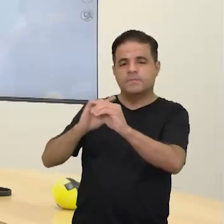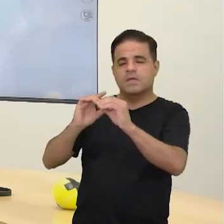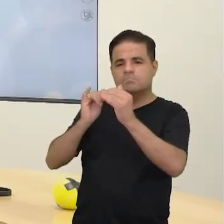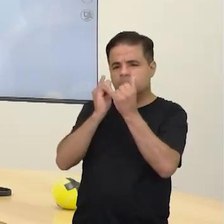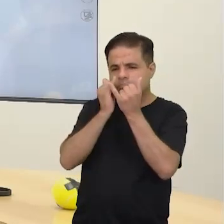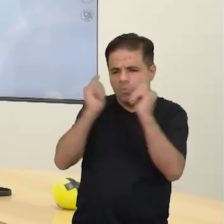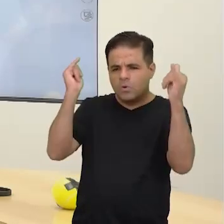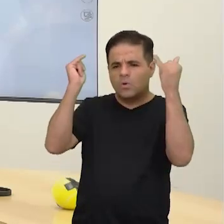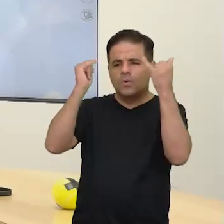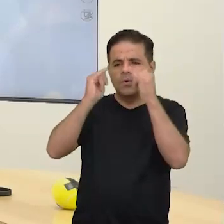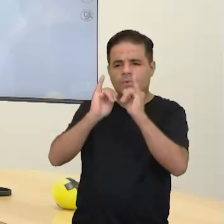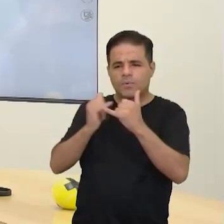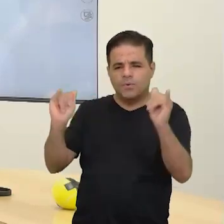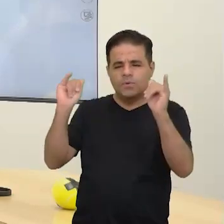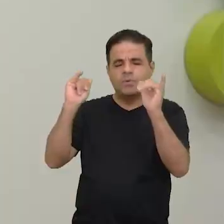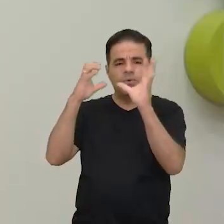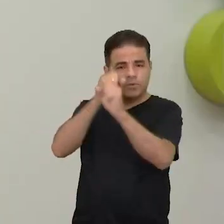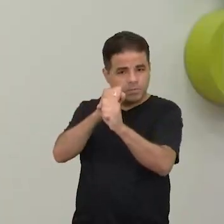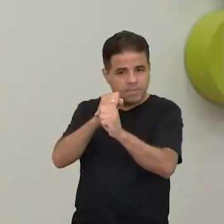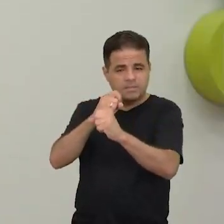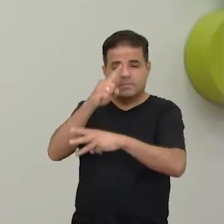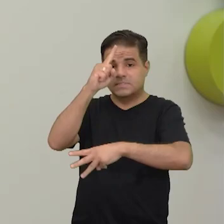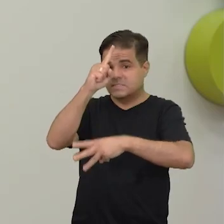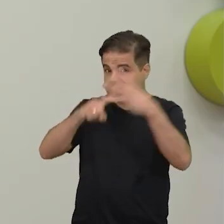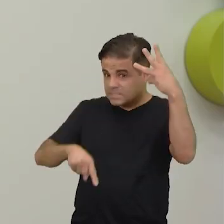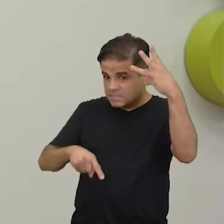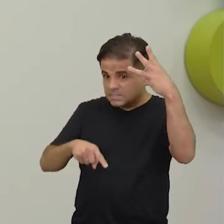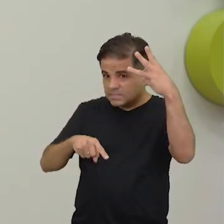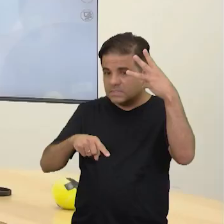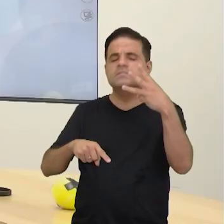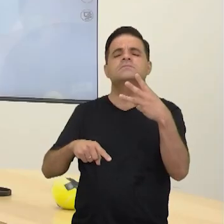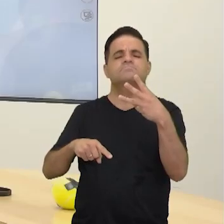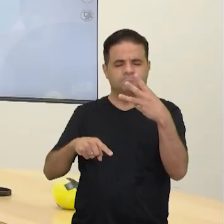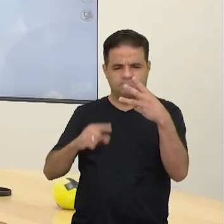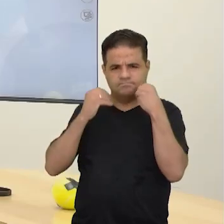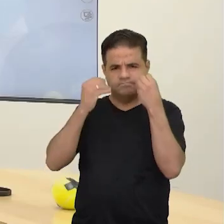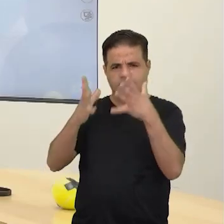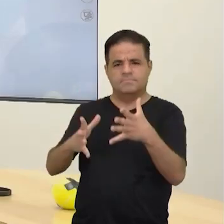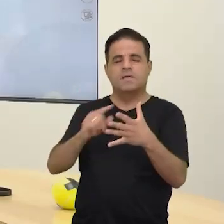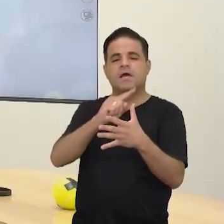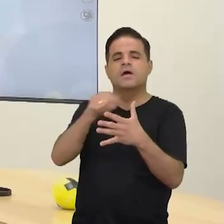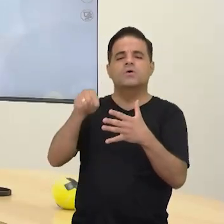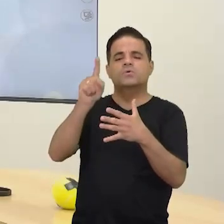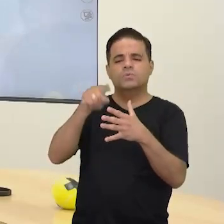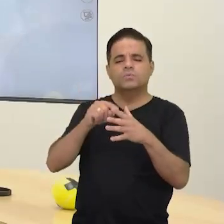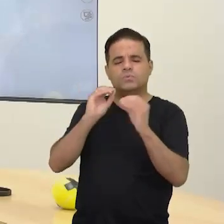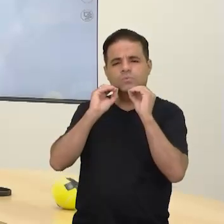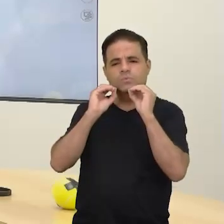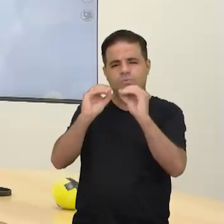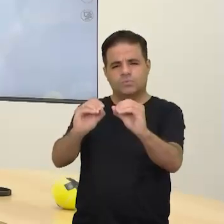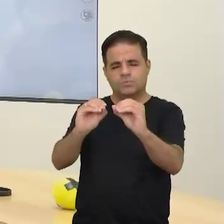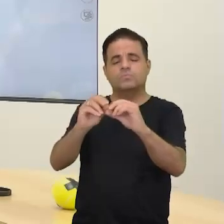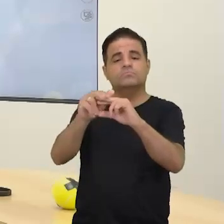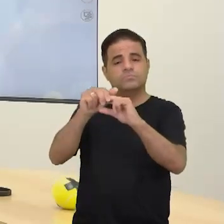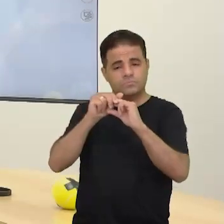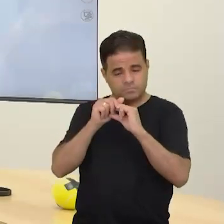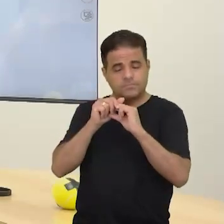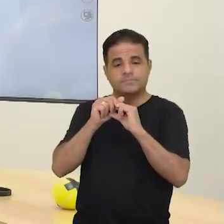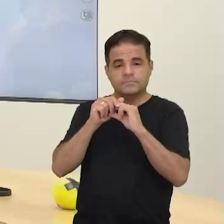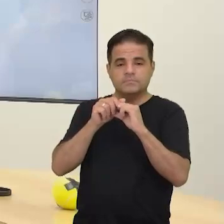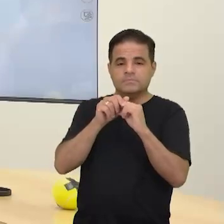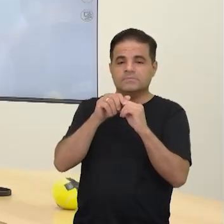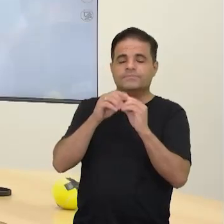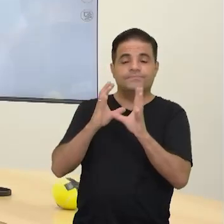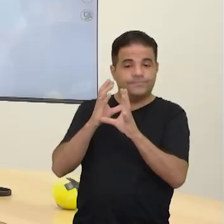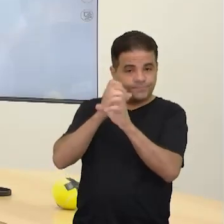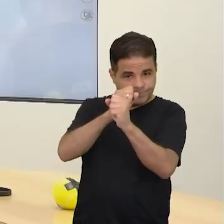elétrica, né? Se eu somar as 3 cargas elétricas aqui, ó, vai dar uma carga elétrica líquida nula. Por isso que o nêutron é nulo, ele tem carga elétrica nula, né? Porque